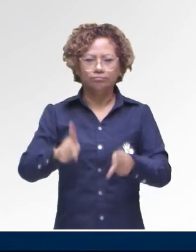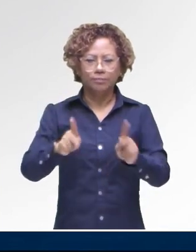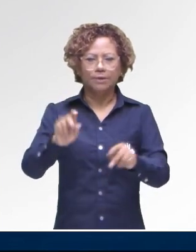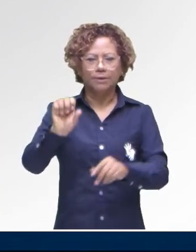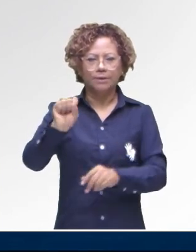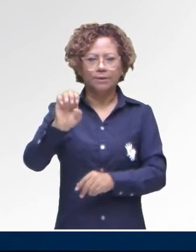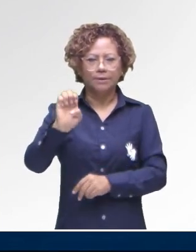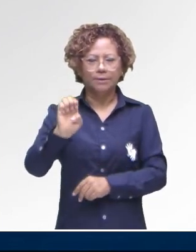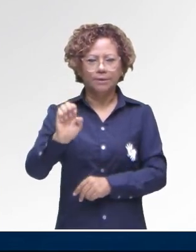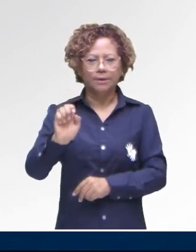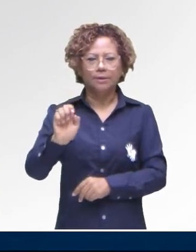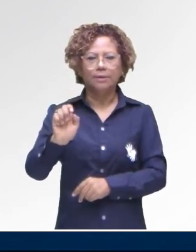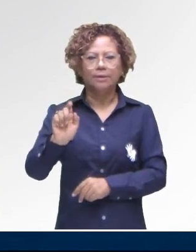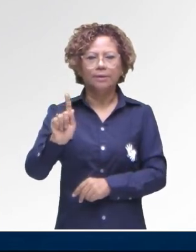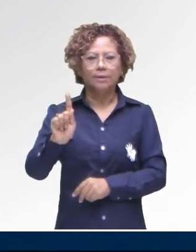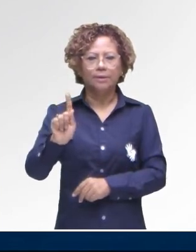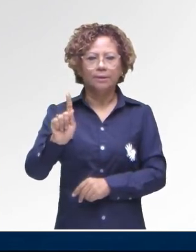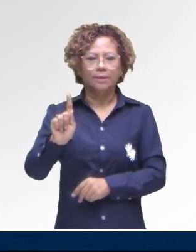Ponto aqui.